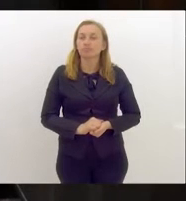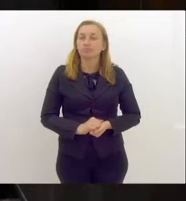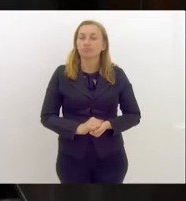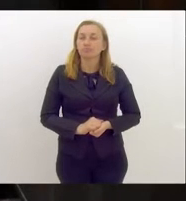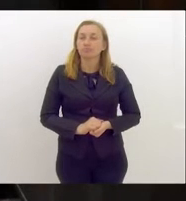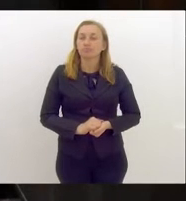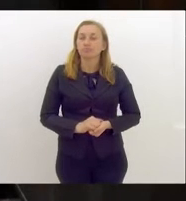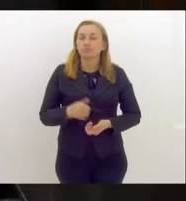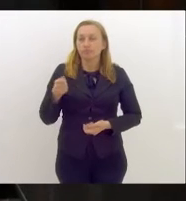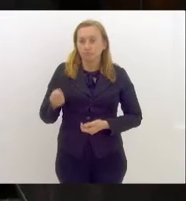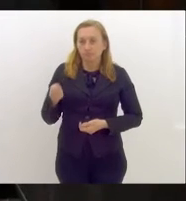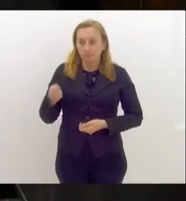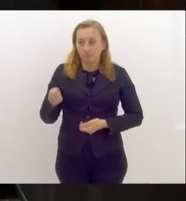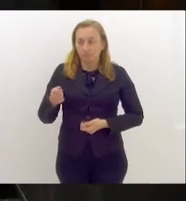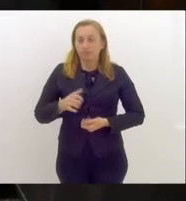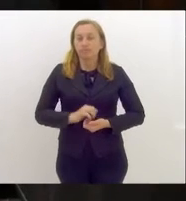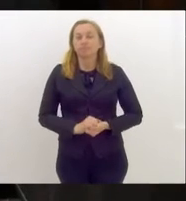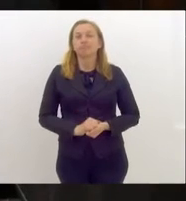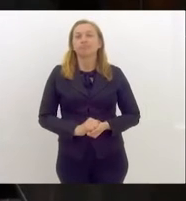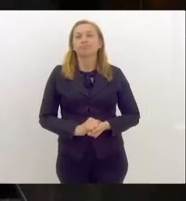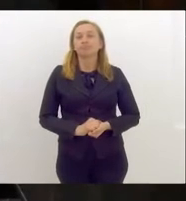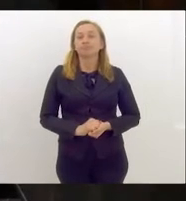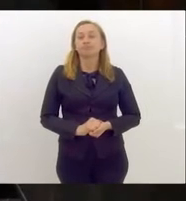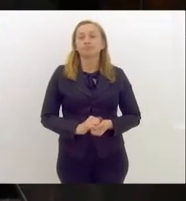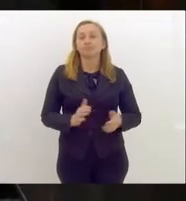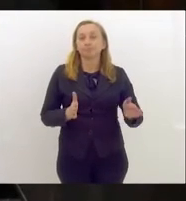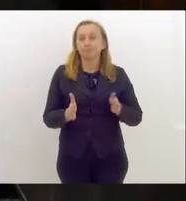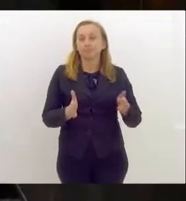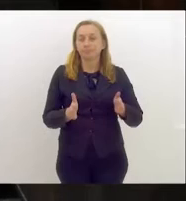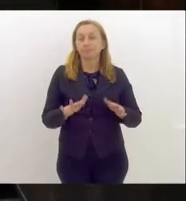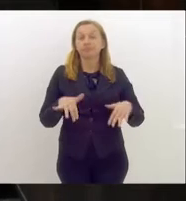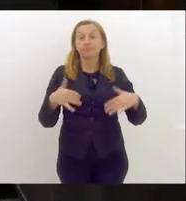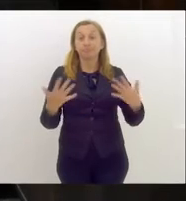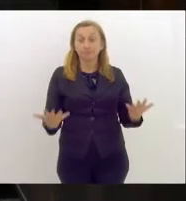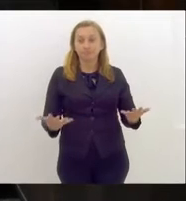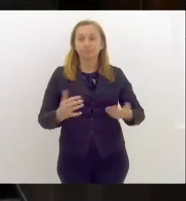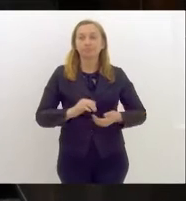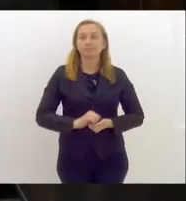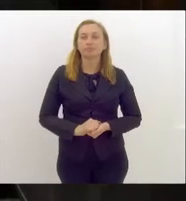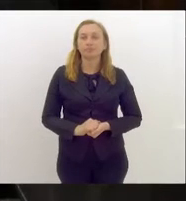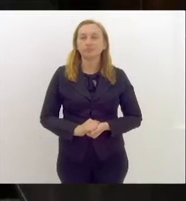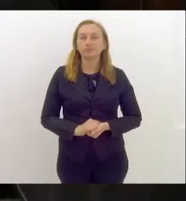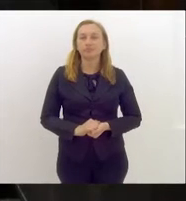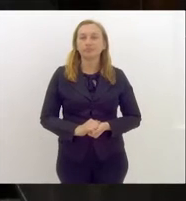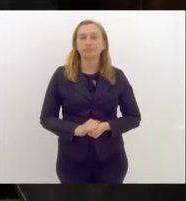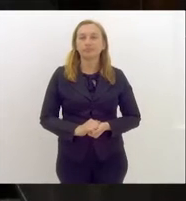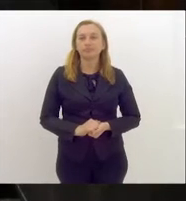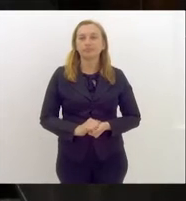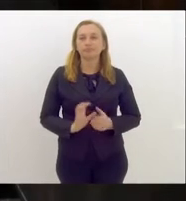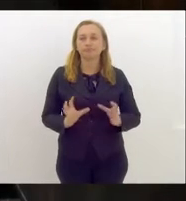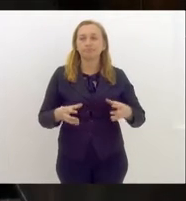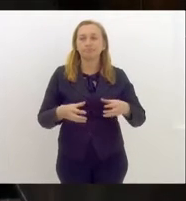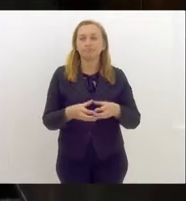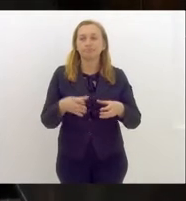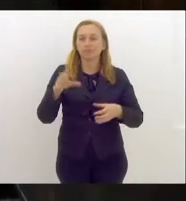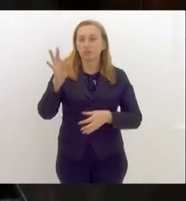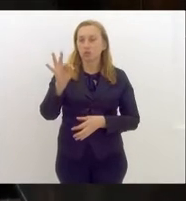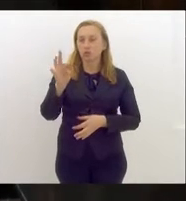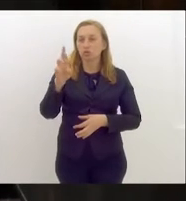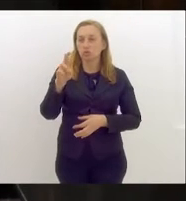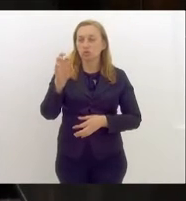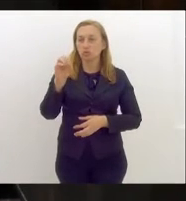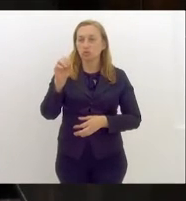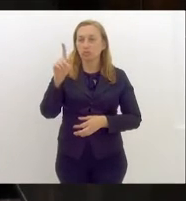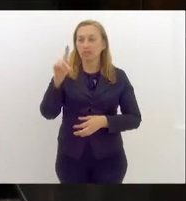do regime autoritário Então essa esse time da Tropicália como